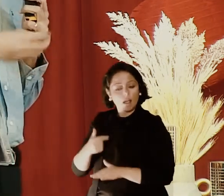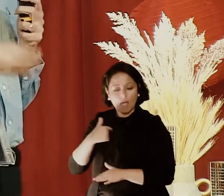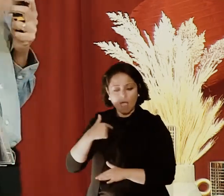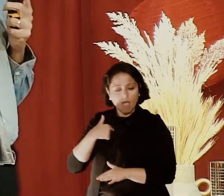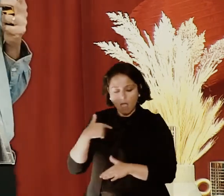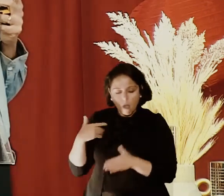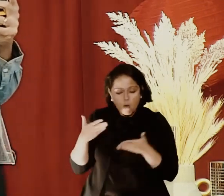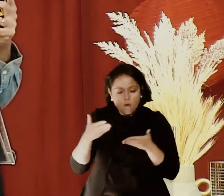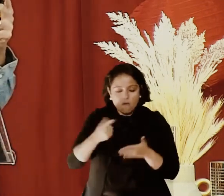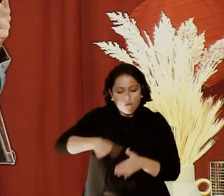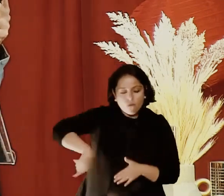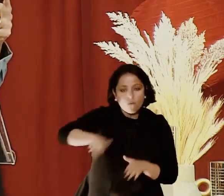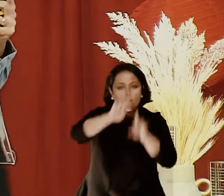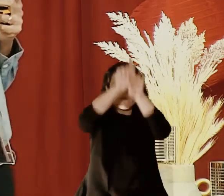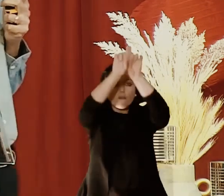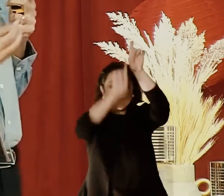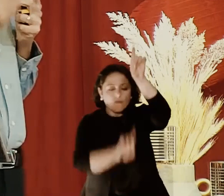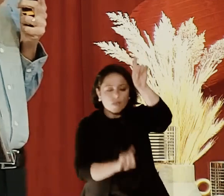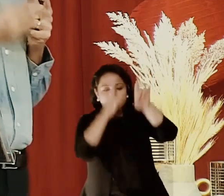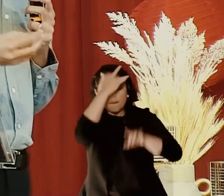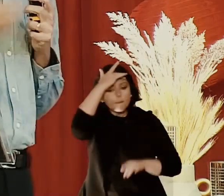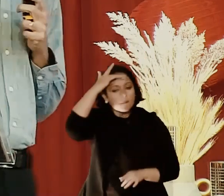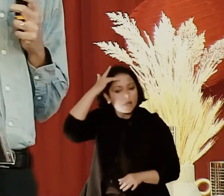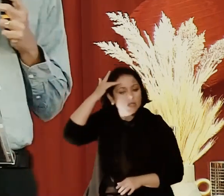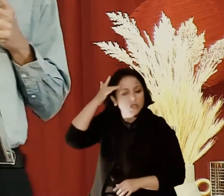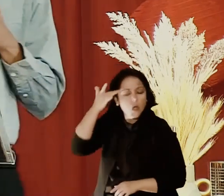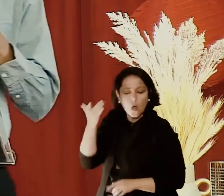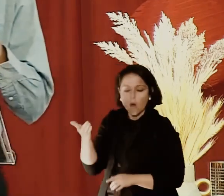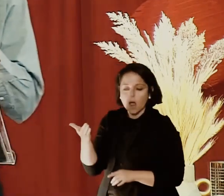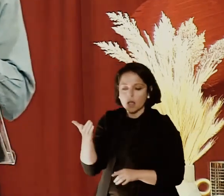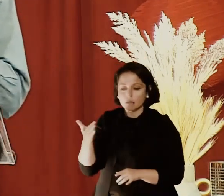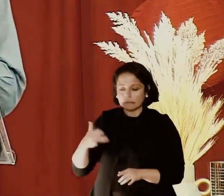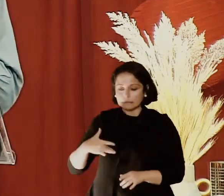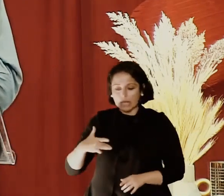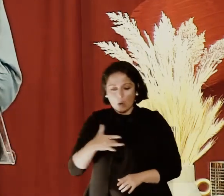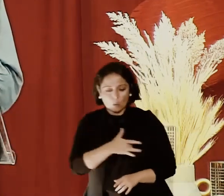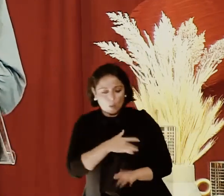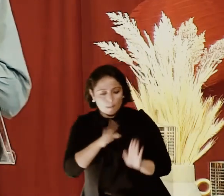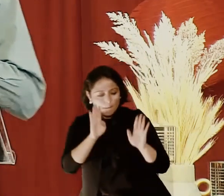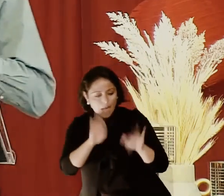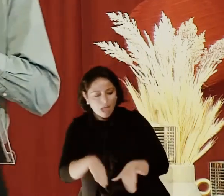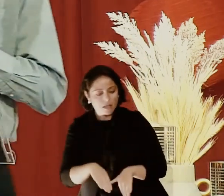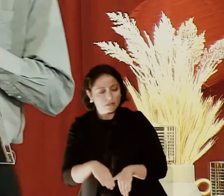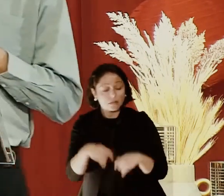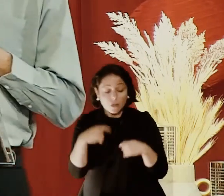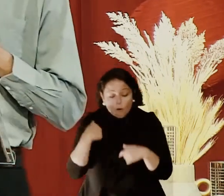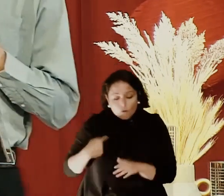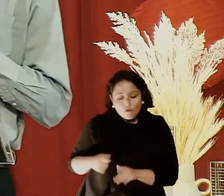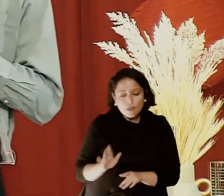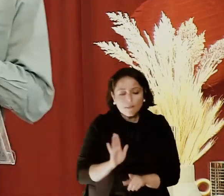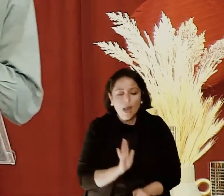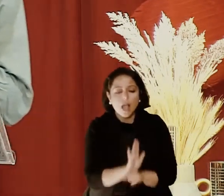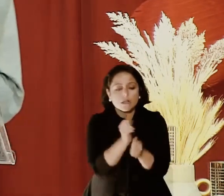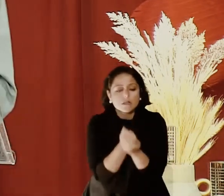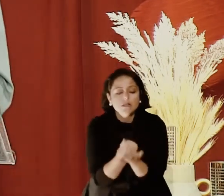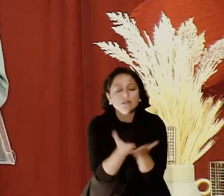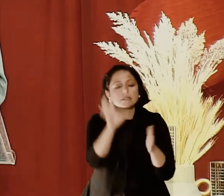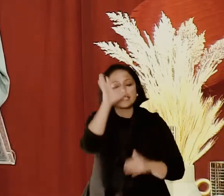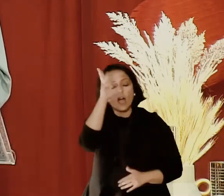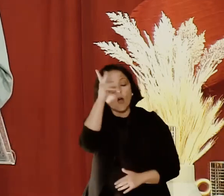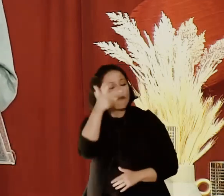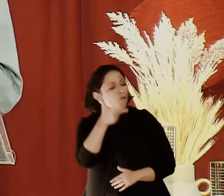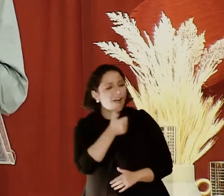vim para os sãos, porque os sãos não precisam de médicos, sim, os doentes. Eu vim